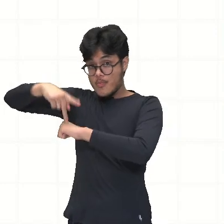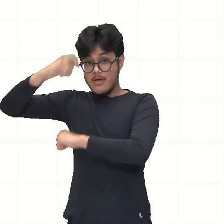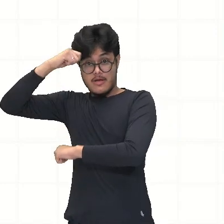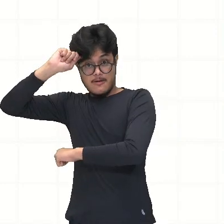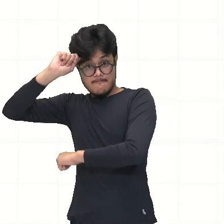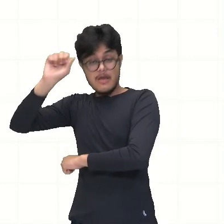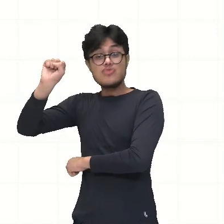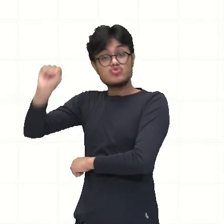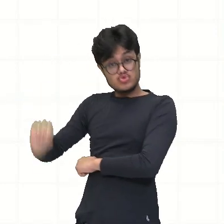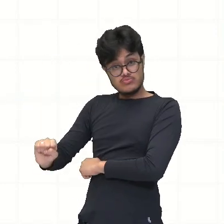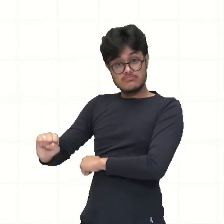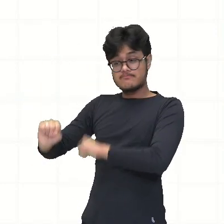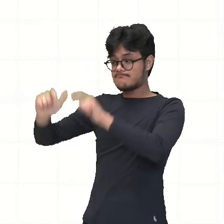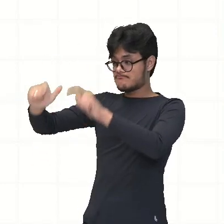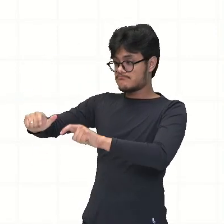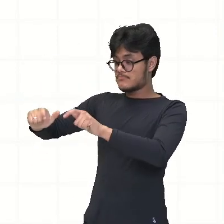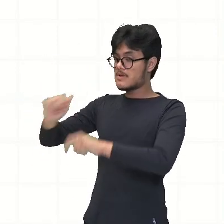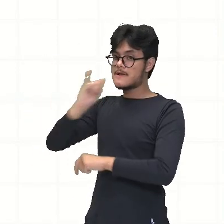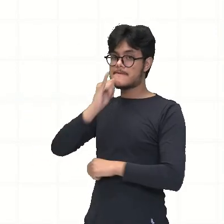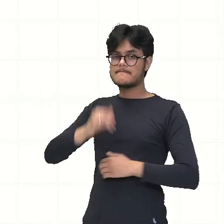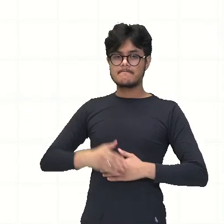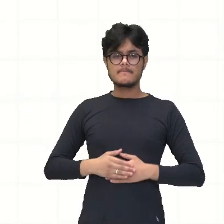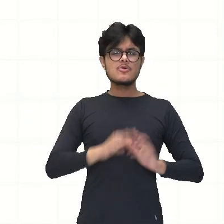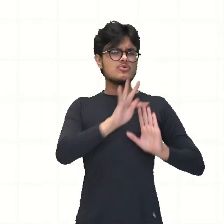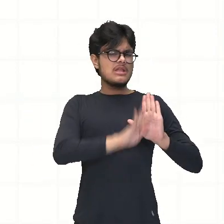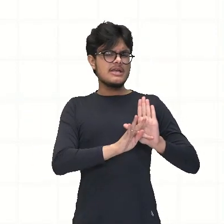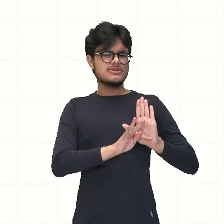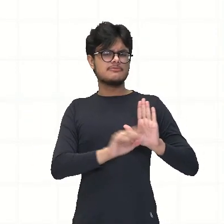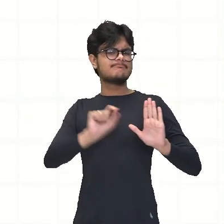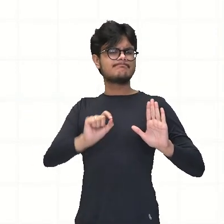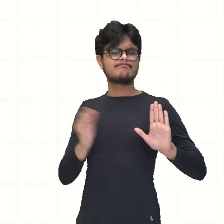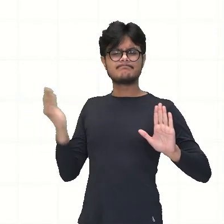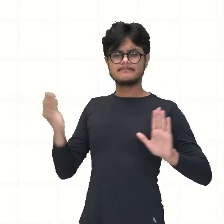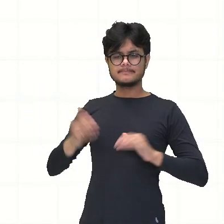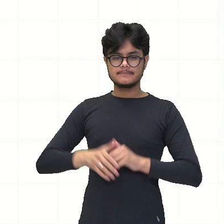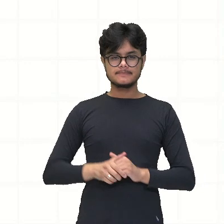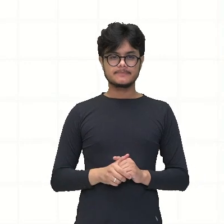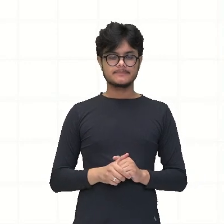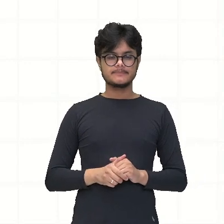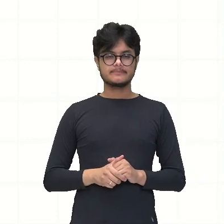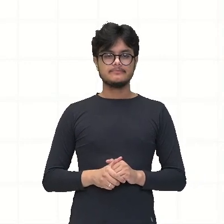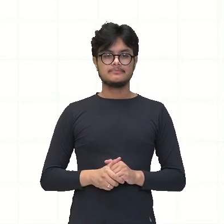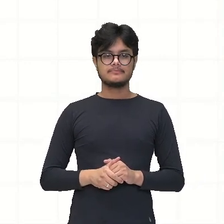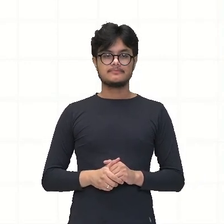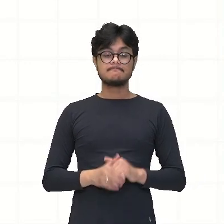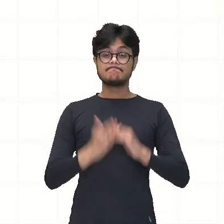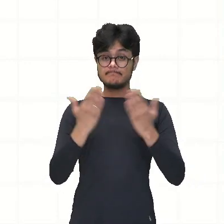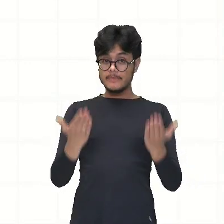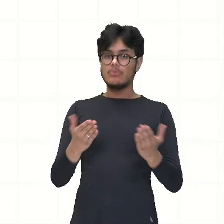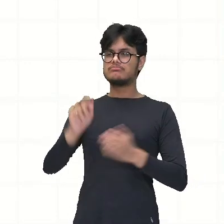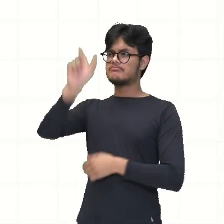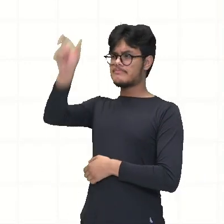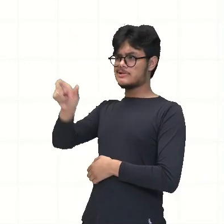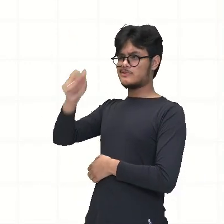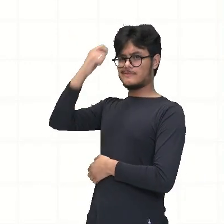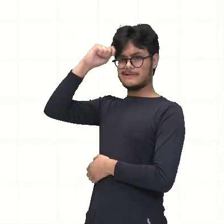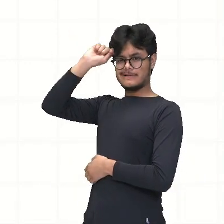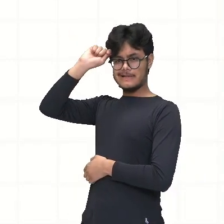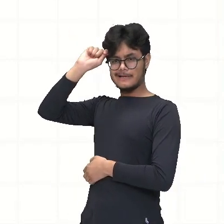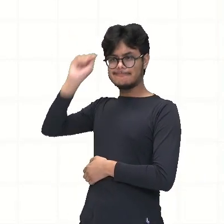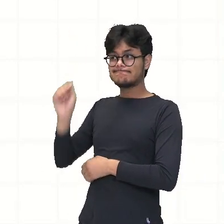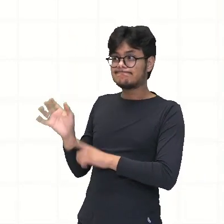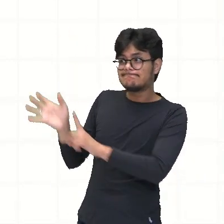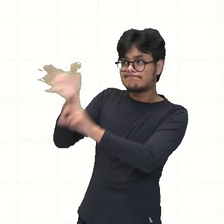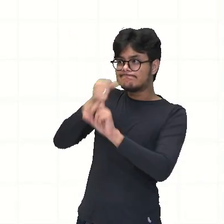regiões. Aí a gente vai verificar agora no textinho que essas pessoas elas eram capturadas,